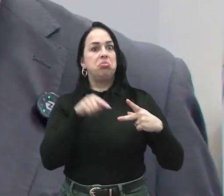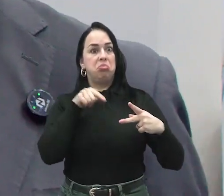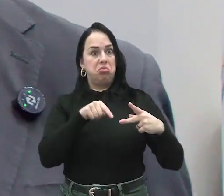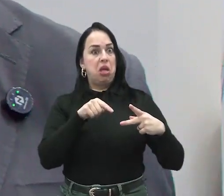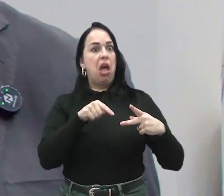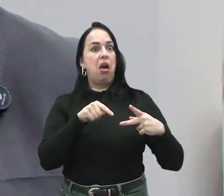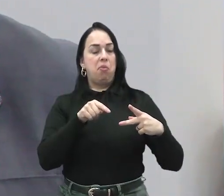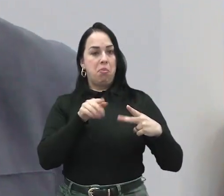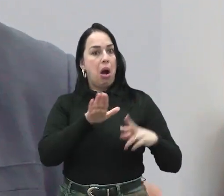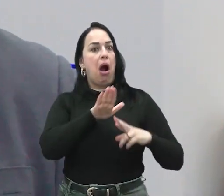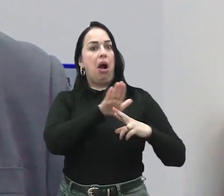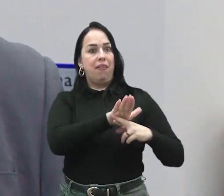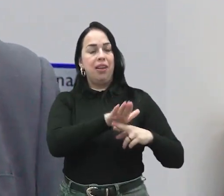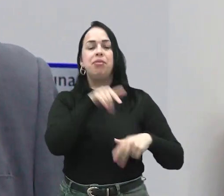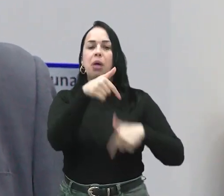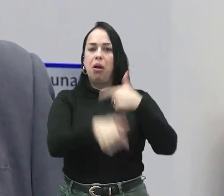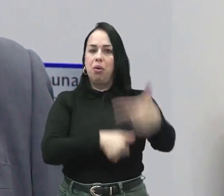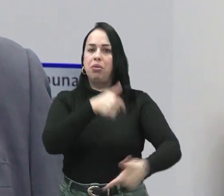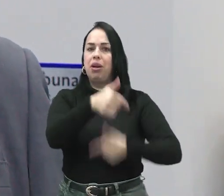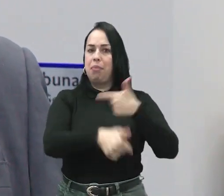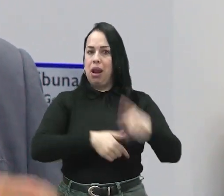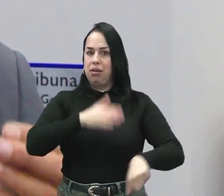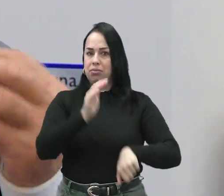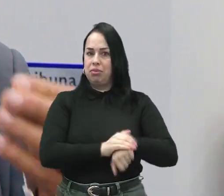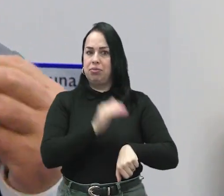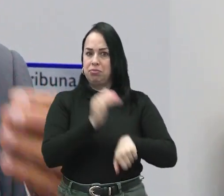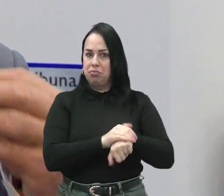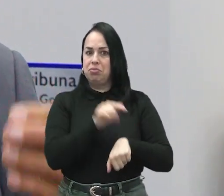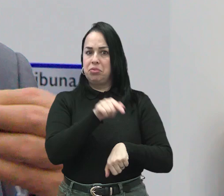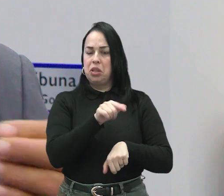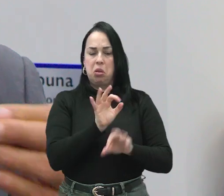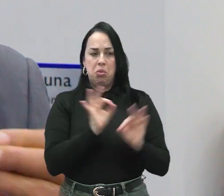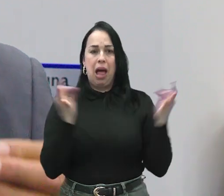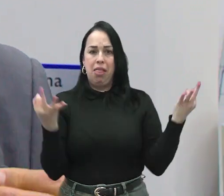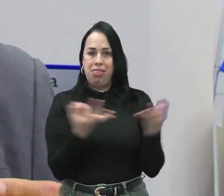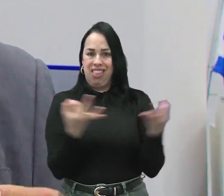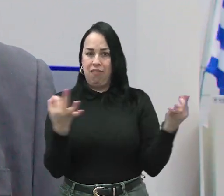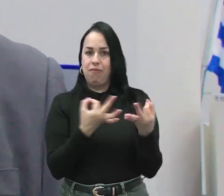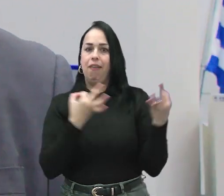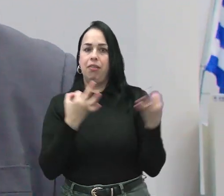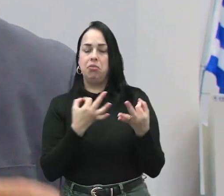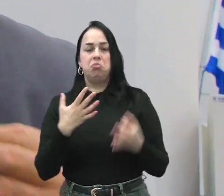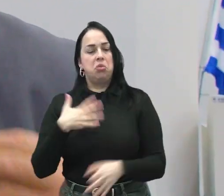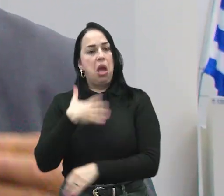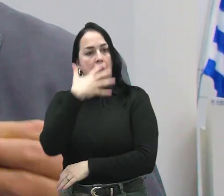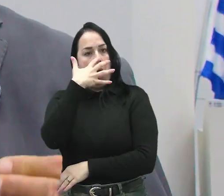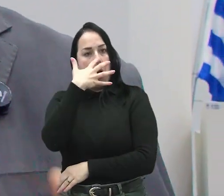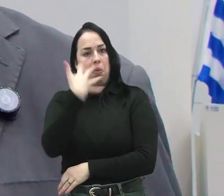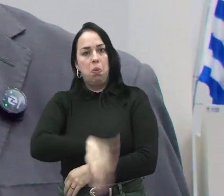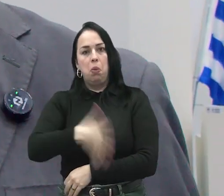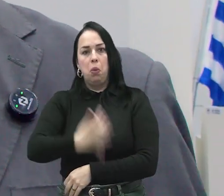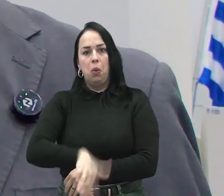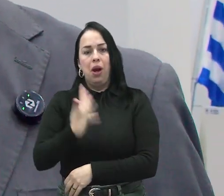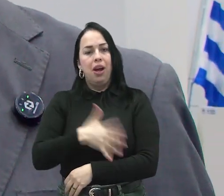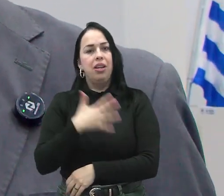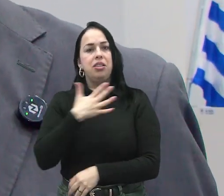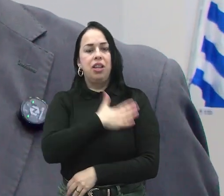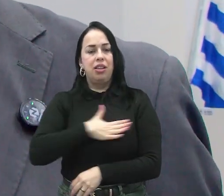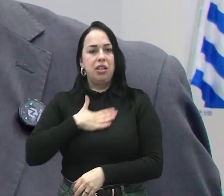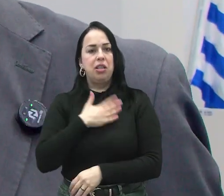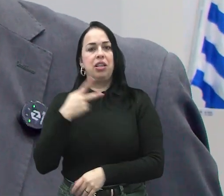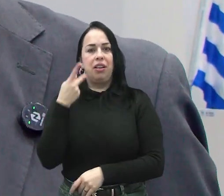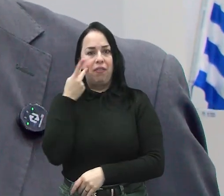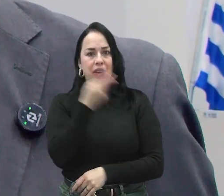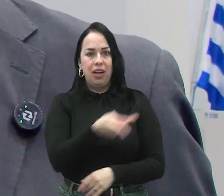de São José dos Campos é os olhos do Brasil pelo trabalho que está sendo feito com muita perfeição. E eu fiquei